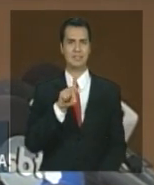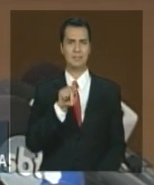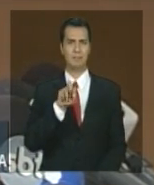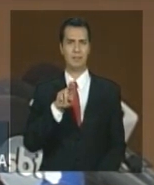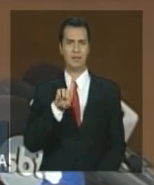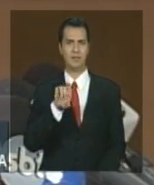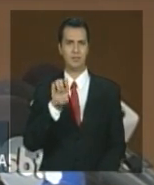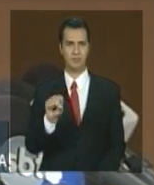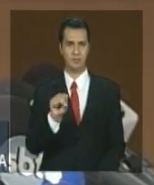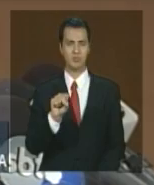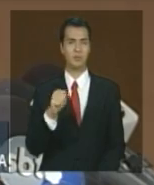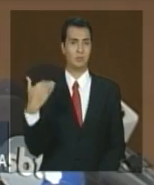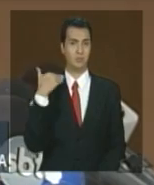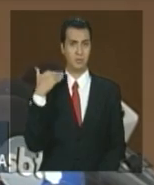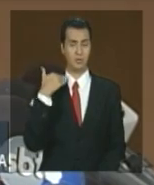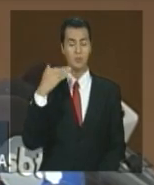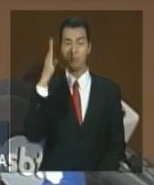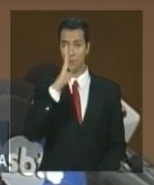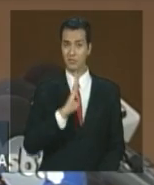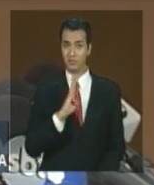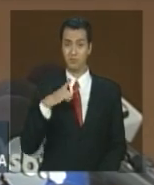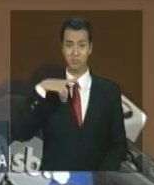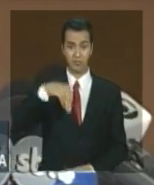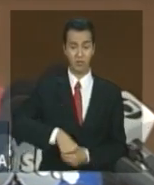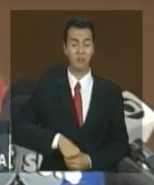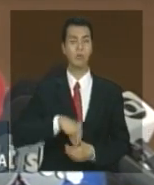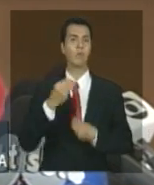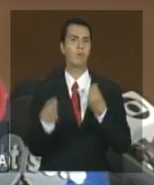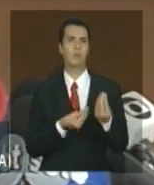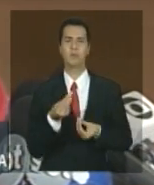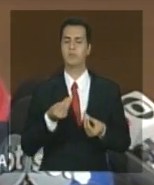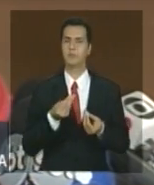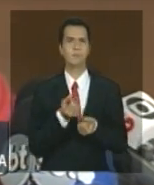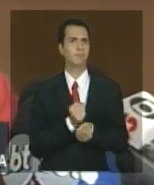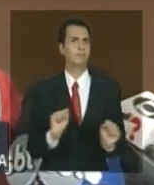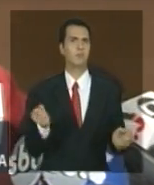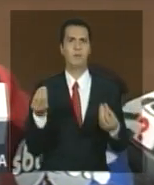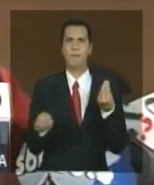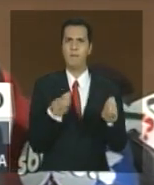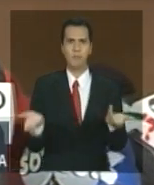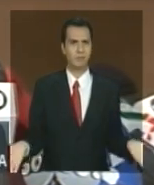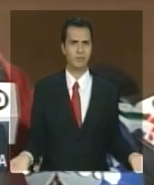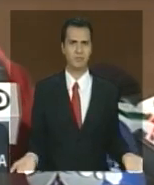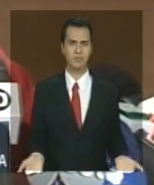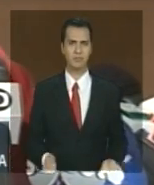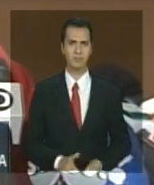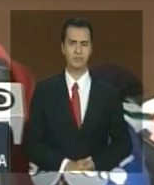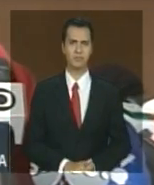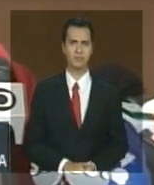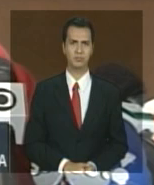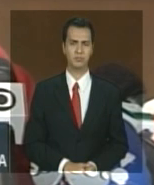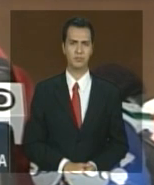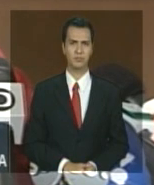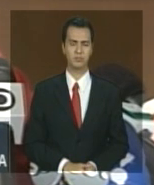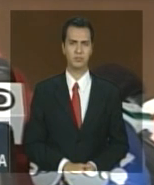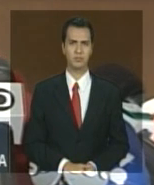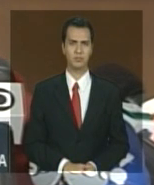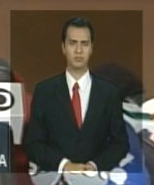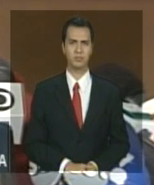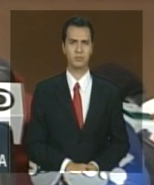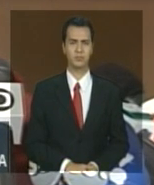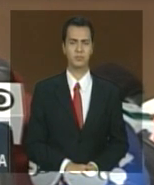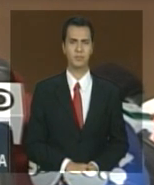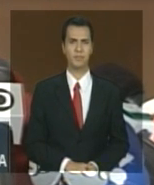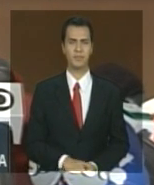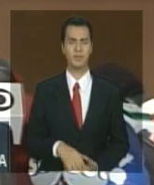bancários no Brasil e continuo achando, tecnicamente, de difícil explicação. Acredito que o